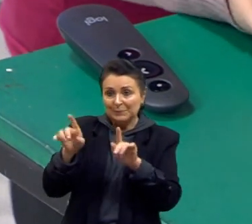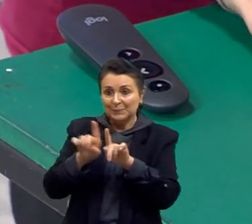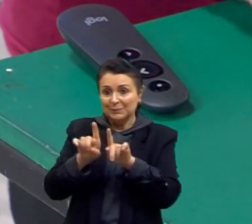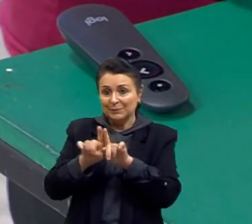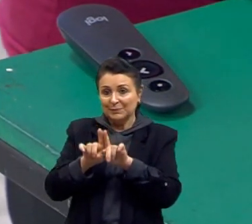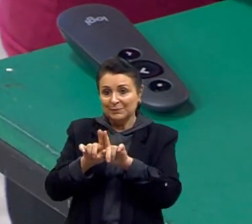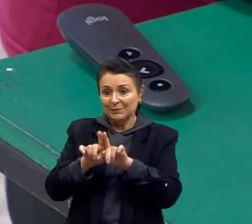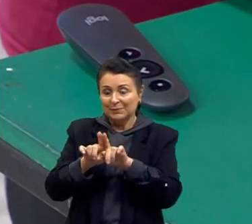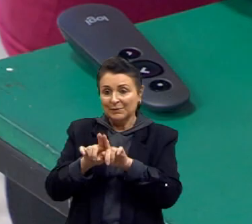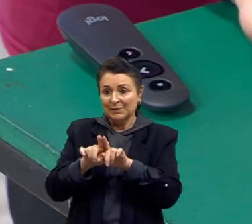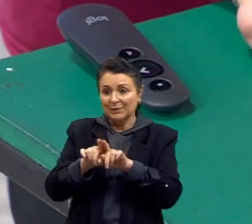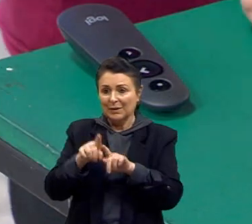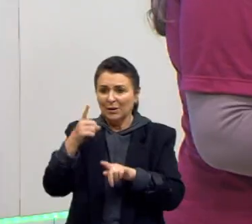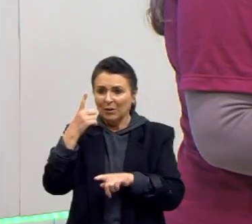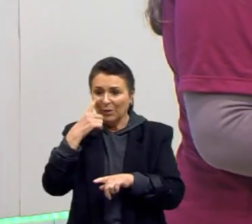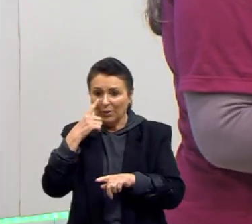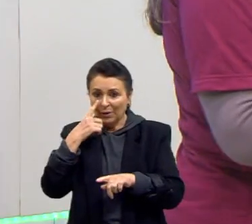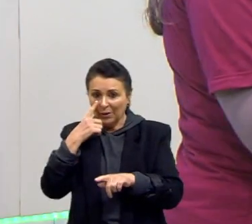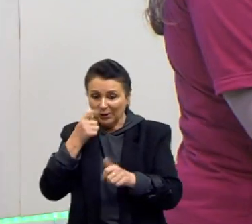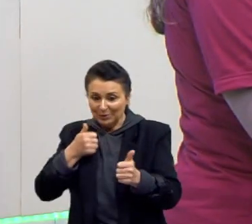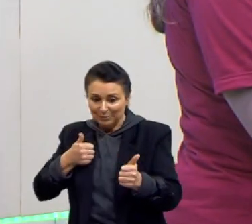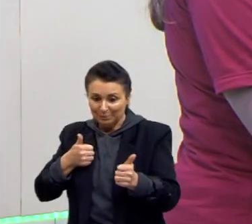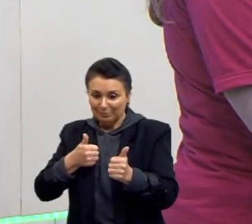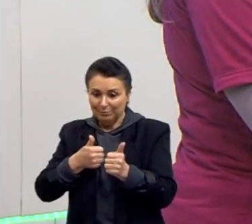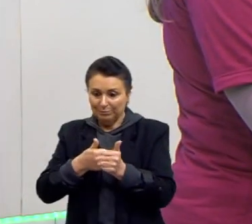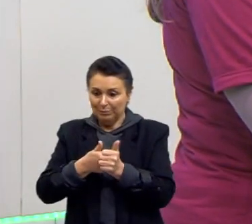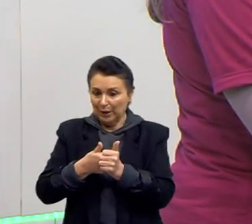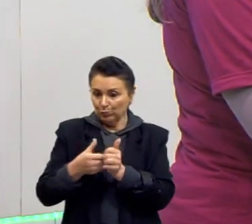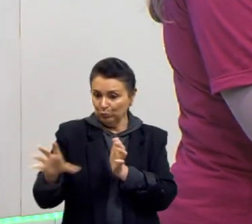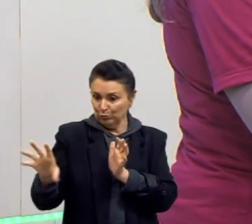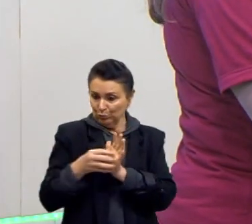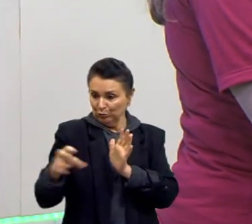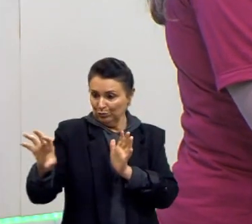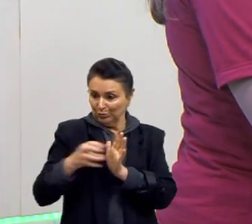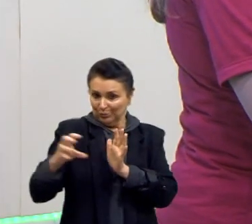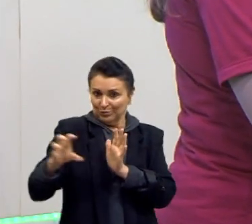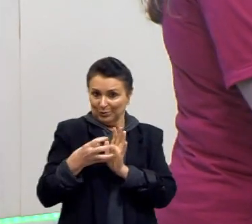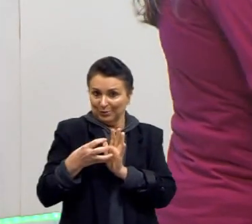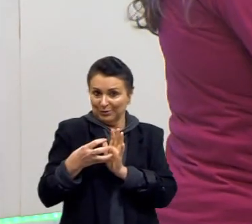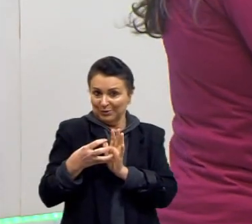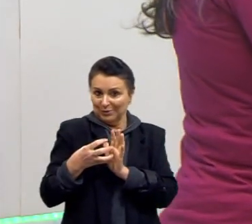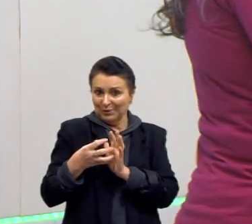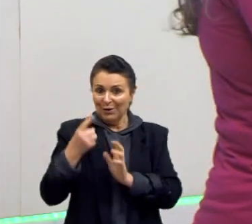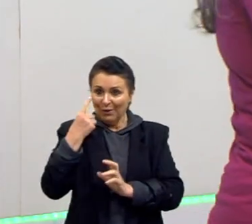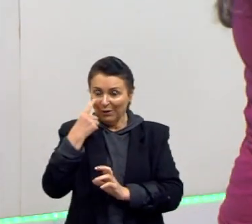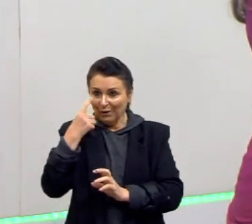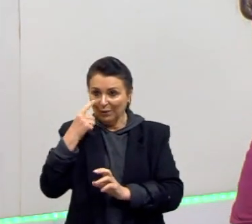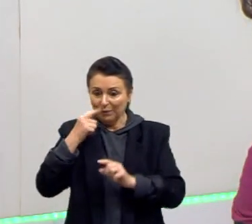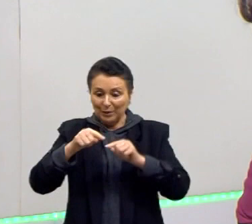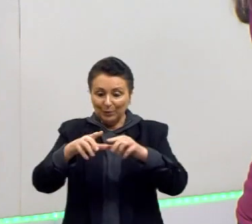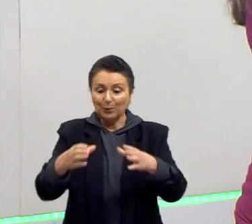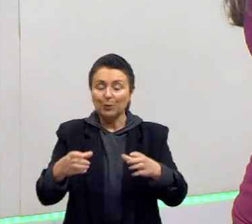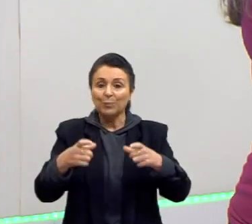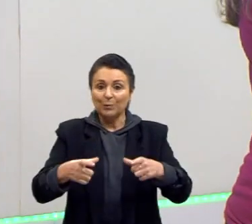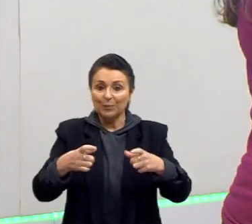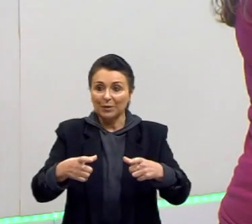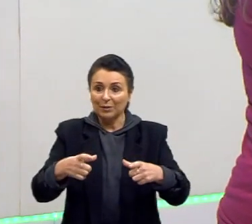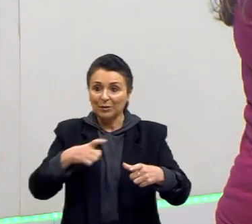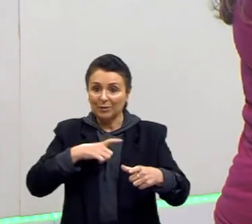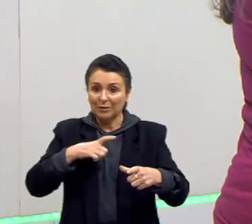aqui ó só larguei próxima Olha já estão sim segurando né ao Simas aqui nesse prato